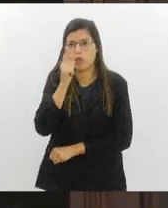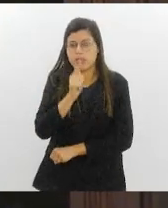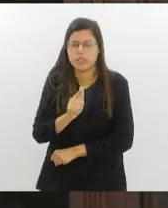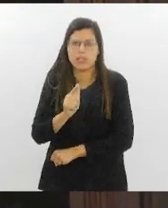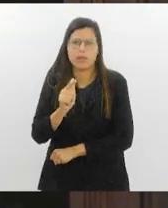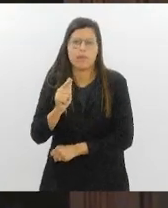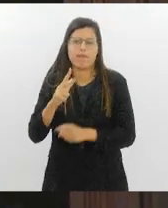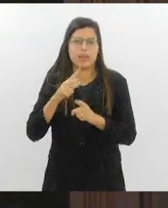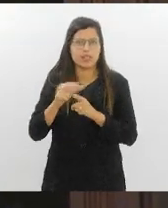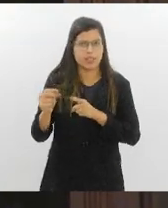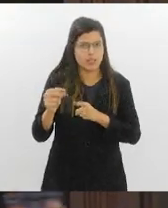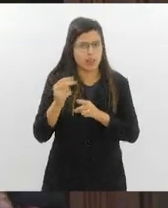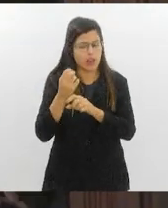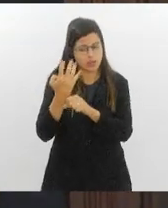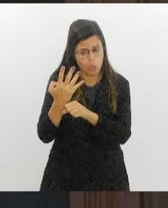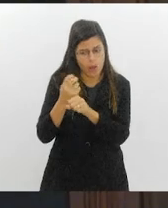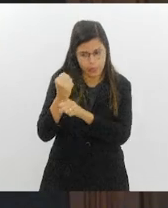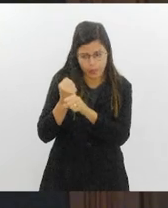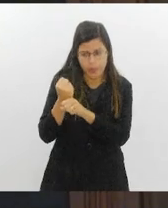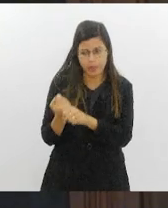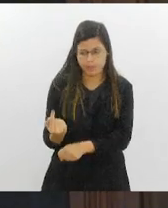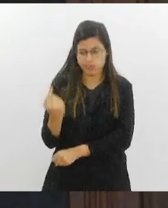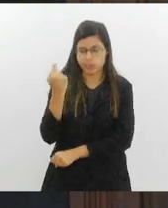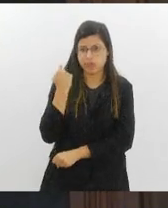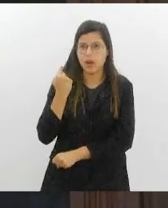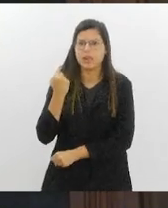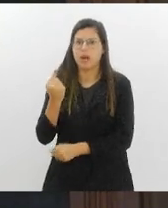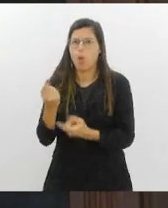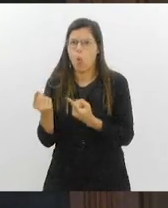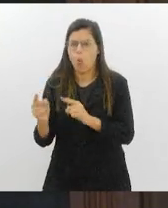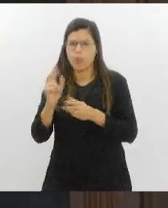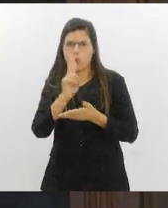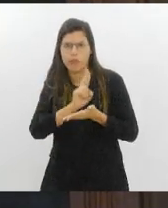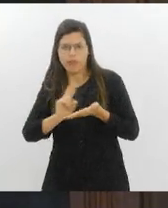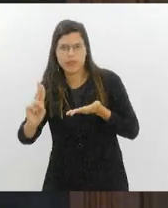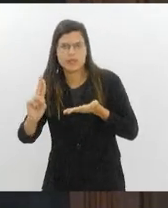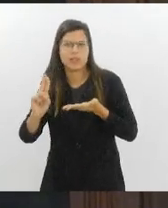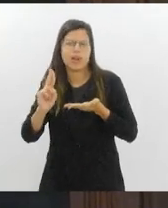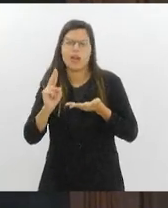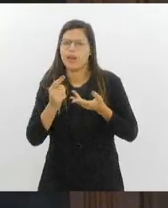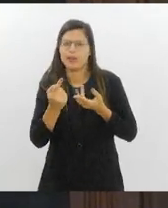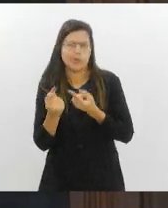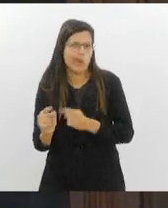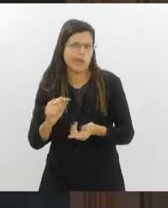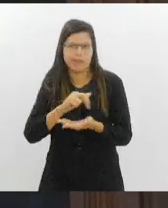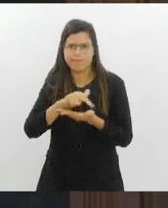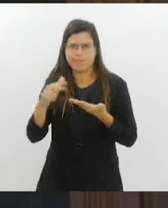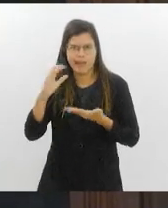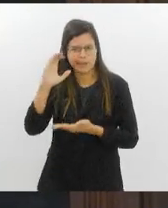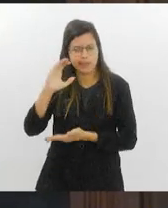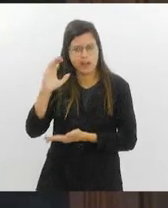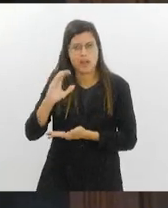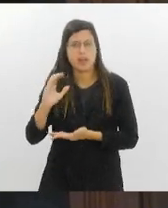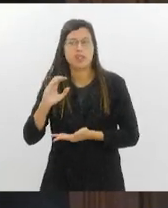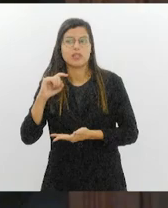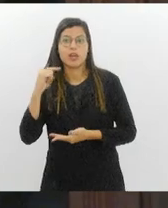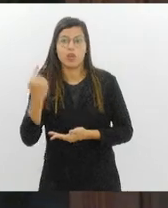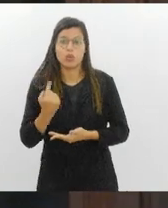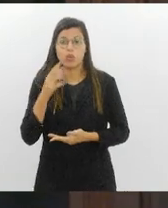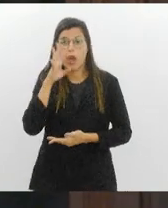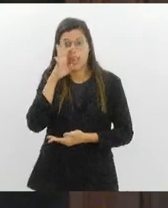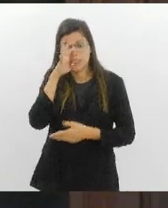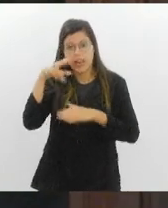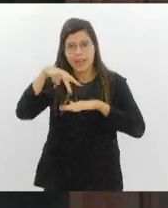universidade, contra a cultura, contra o meio ambiente, foi a resistência cultural. Então, eu tiro o chapéu para vocês, porque a resistência cultural foi